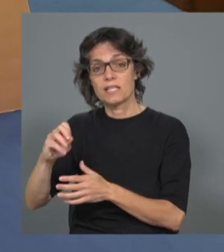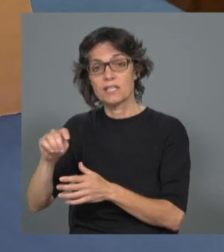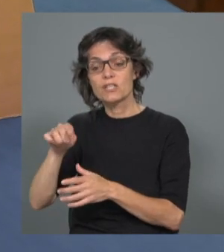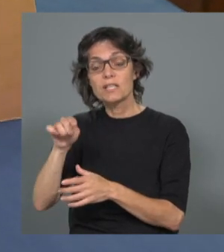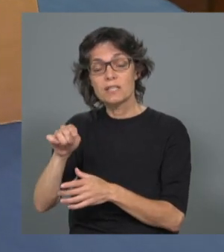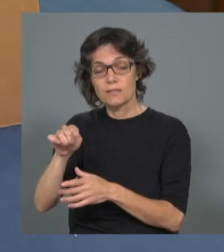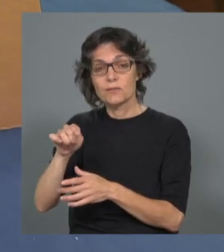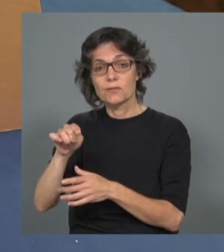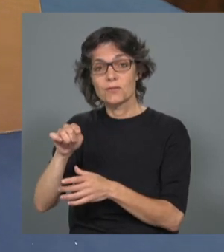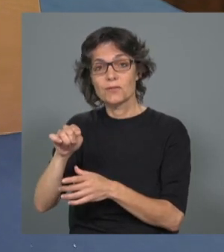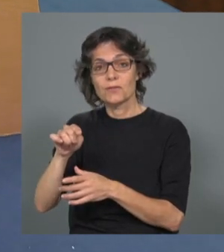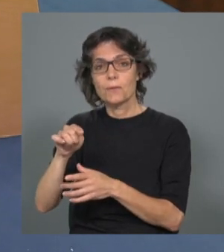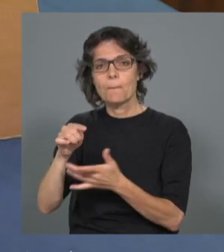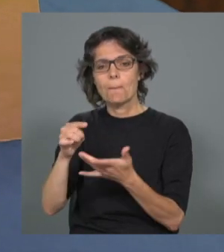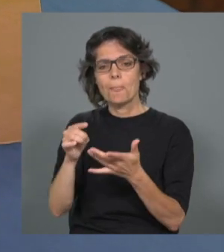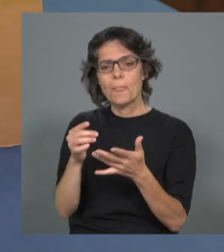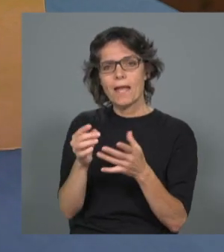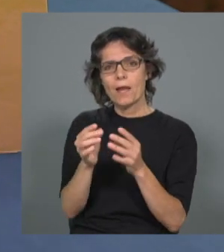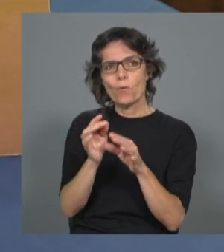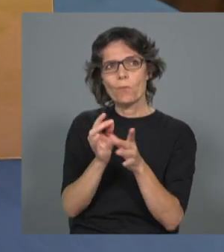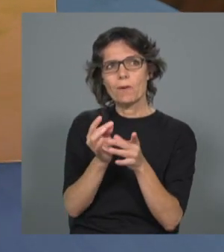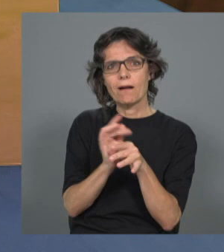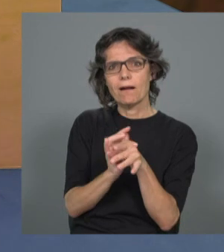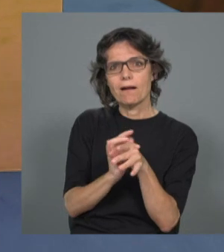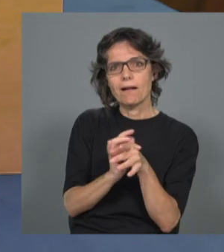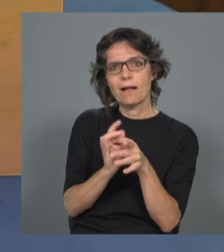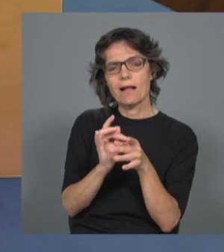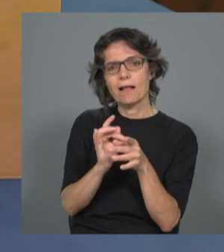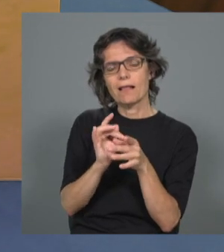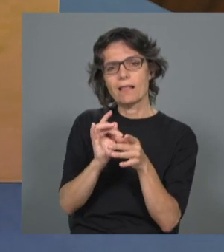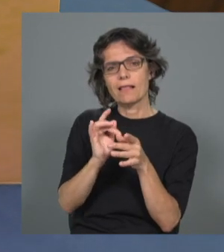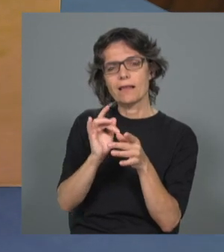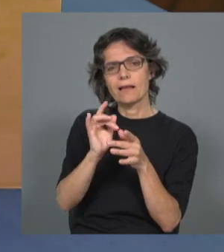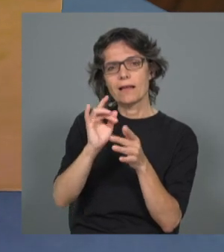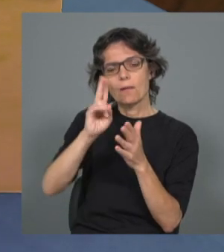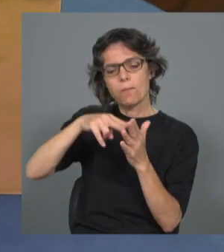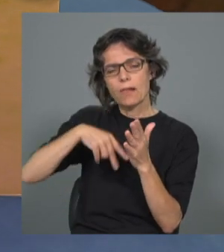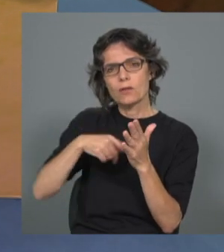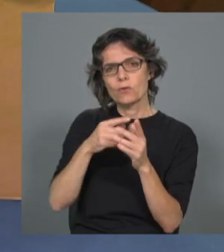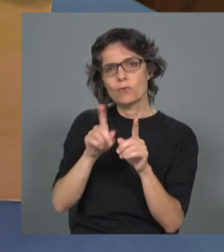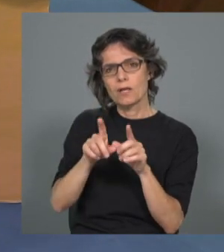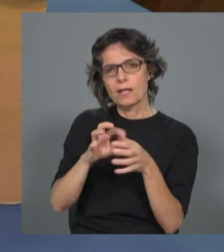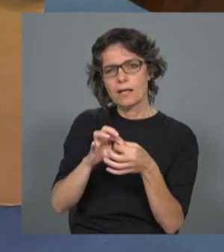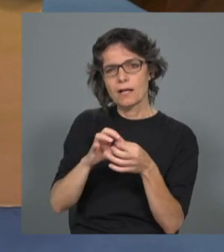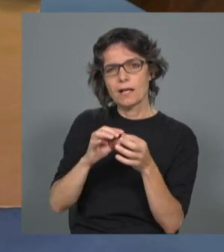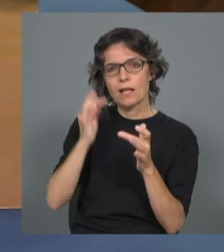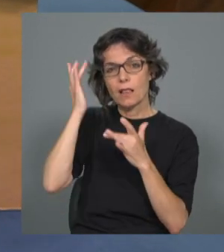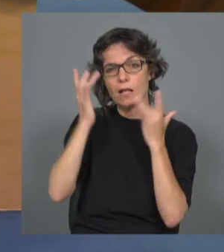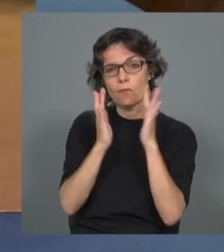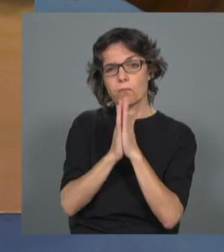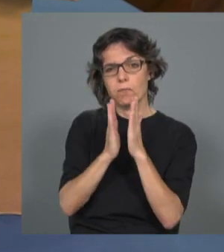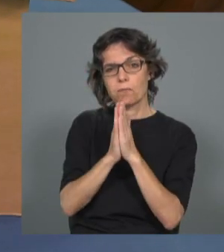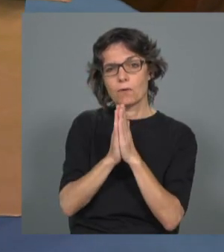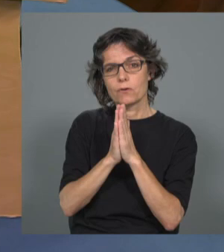com esta sensibilidade literária, esta sensibilidade teológica, para dizer que com o Espírito Santo nós estamos perante uma